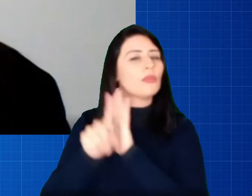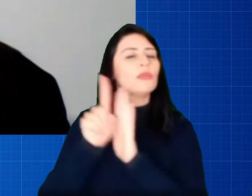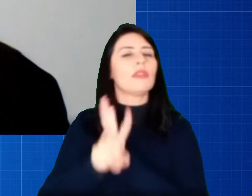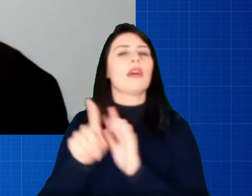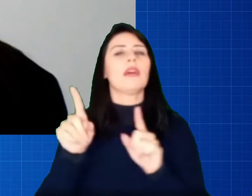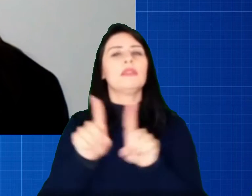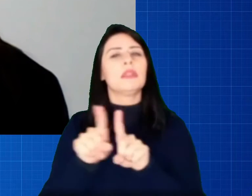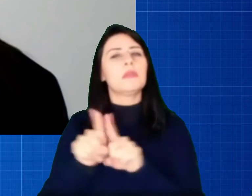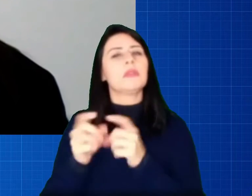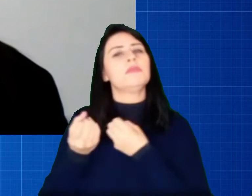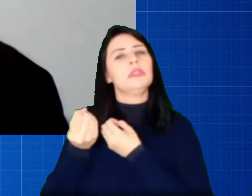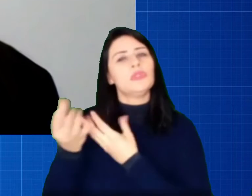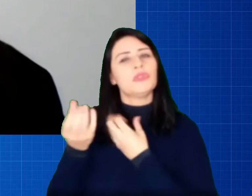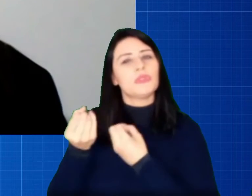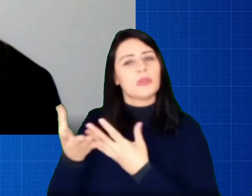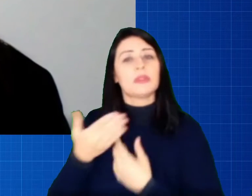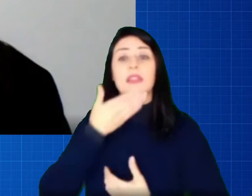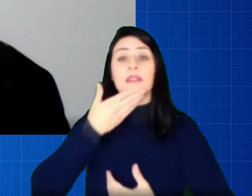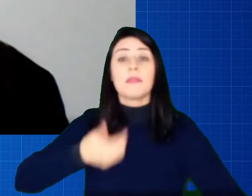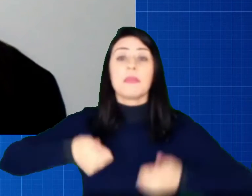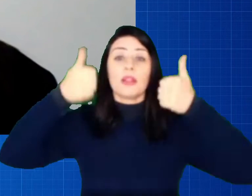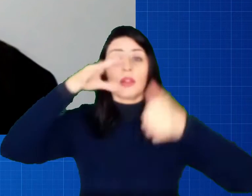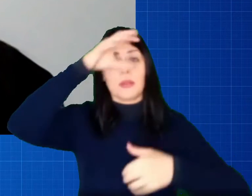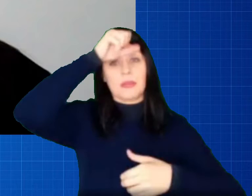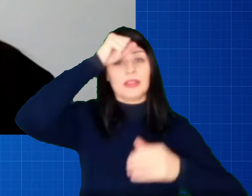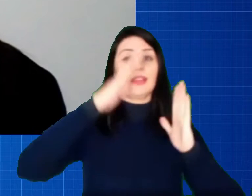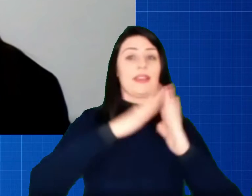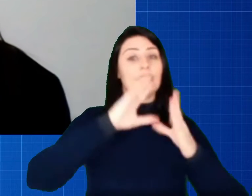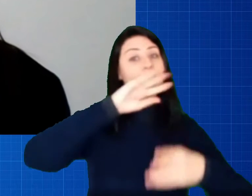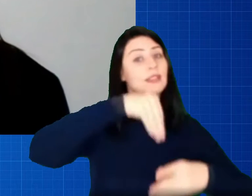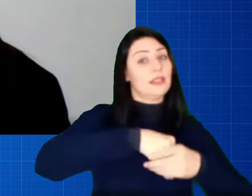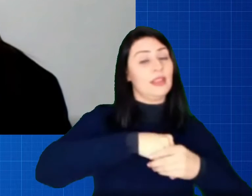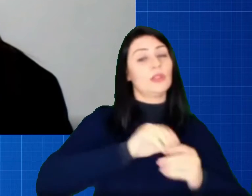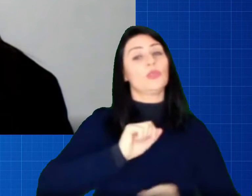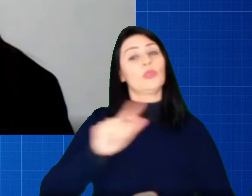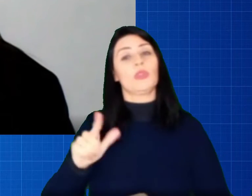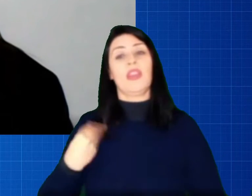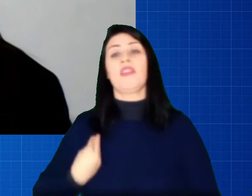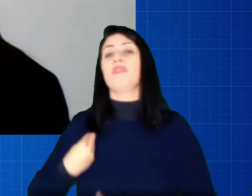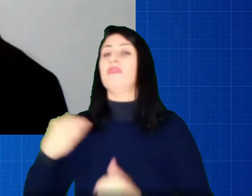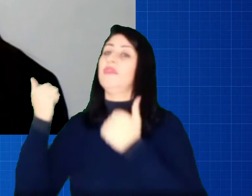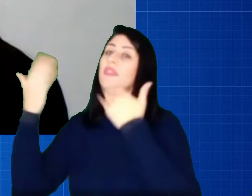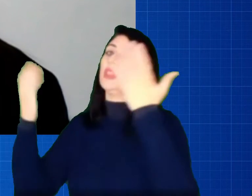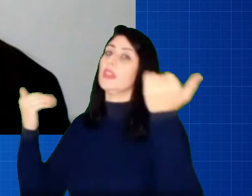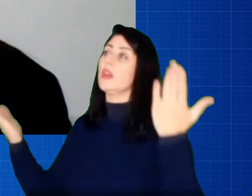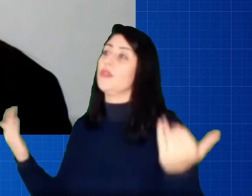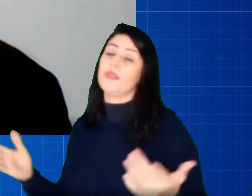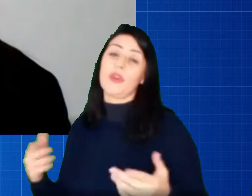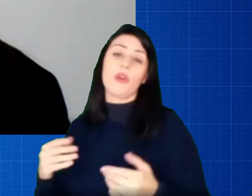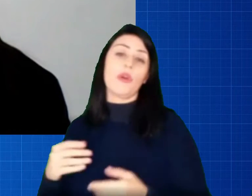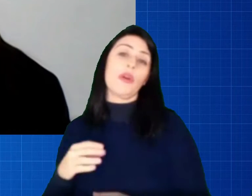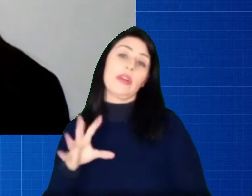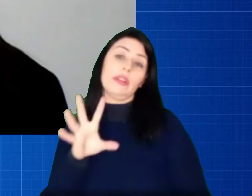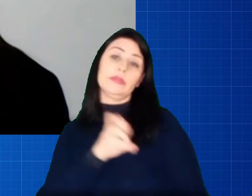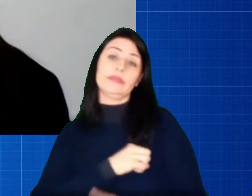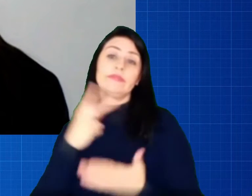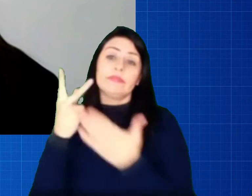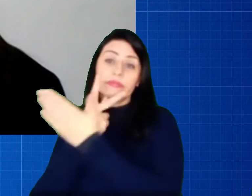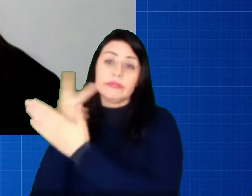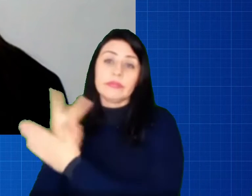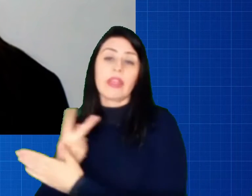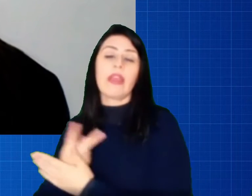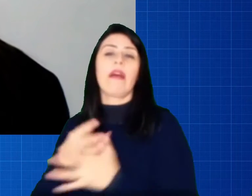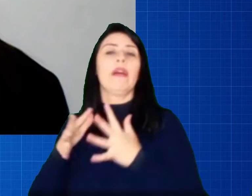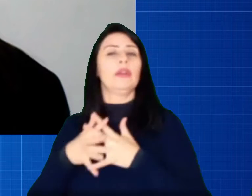conversa, para a criança saber perguntar e saber escutar e se informar, né? Muito melhor ela aprender em casa do que aprender